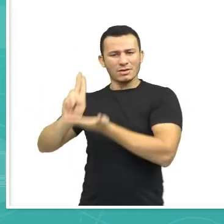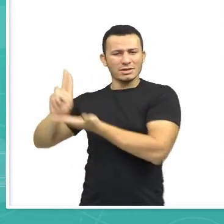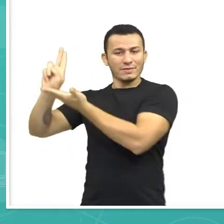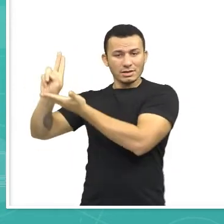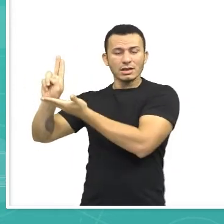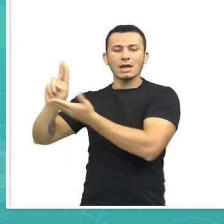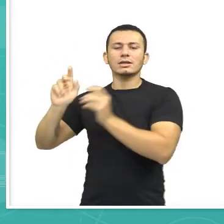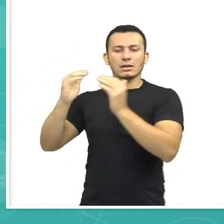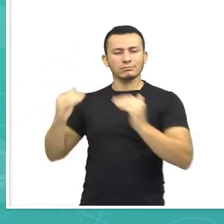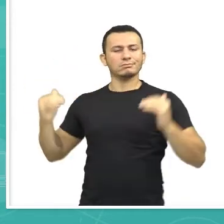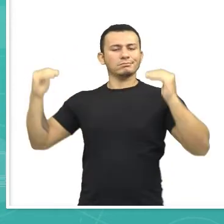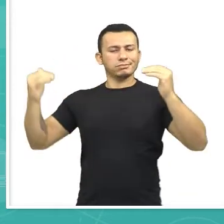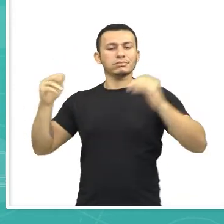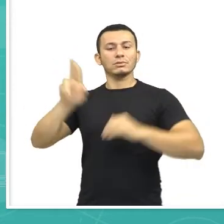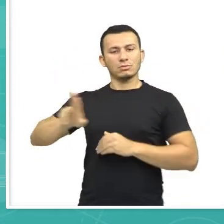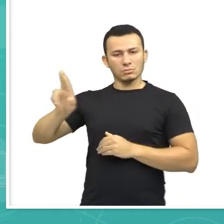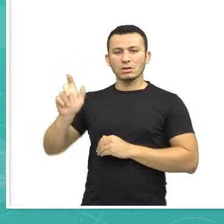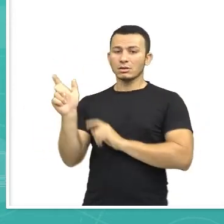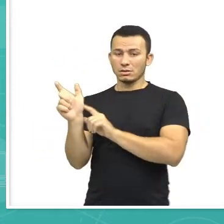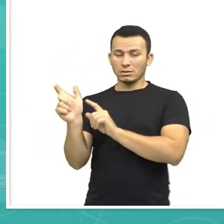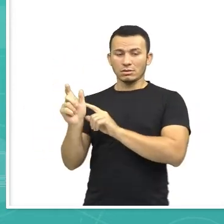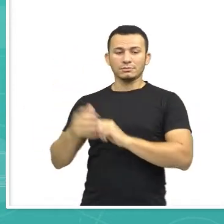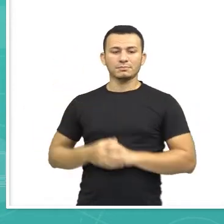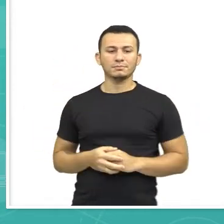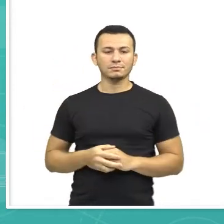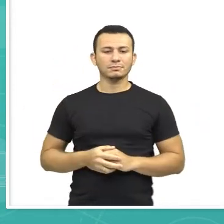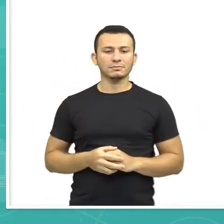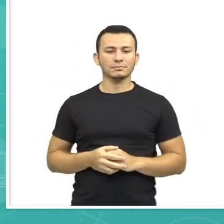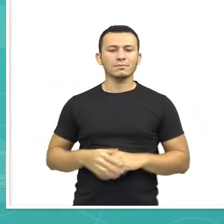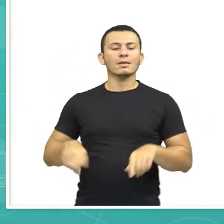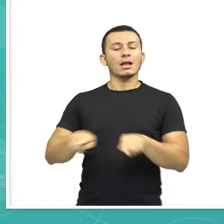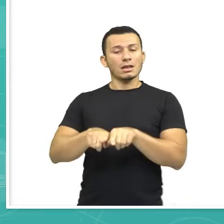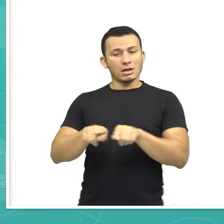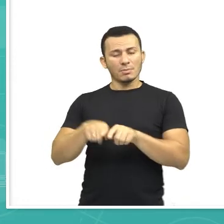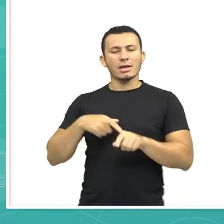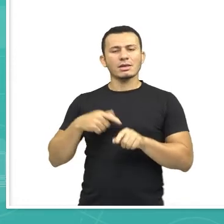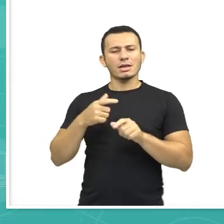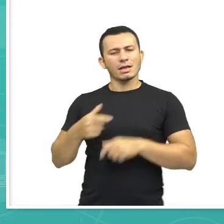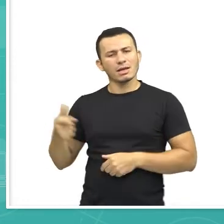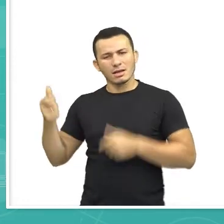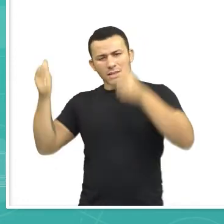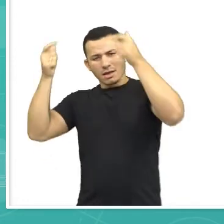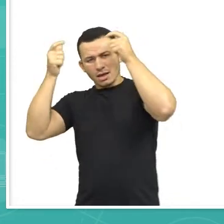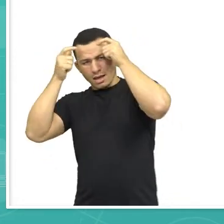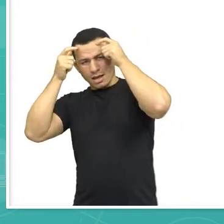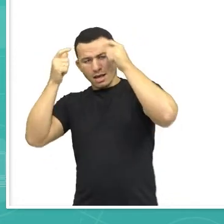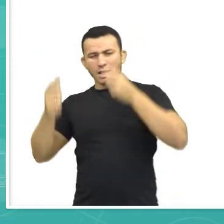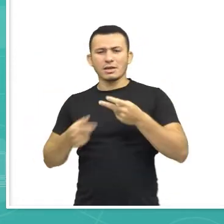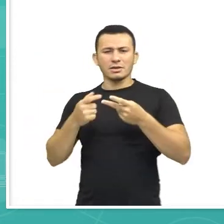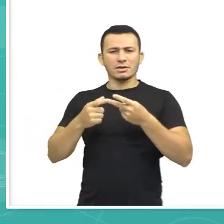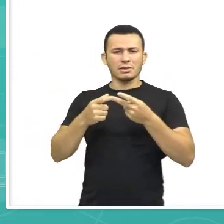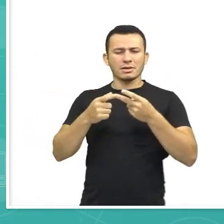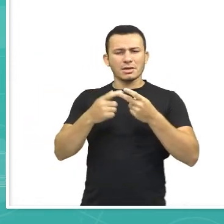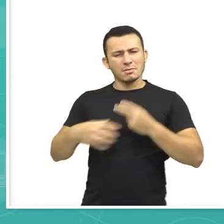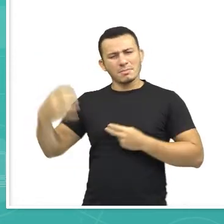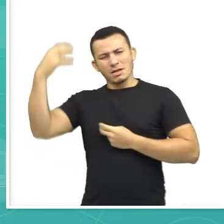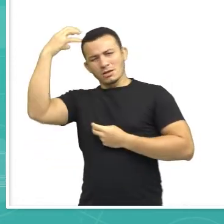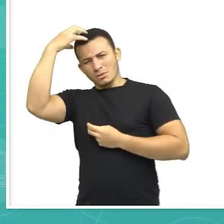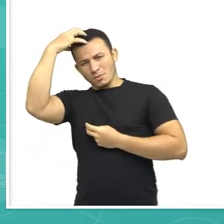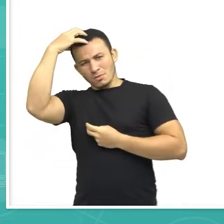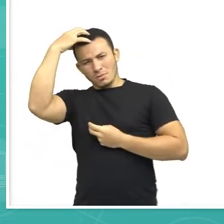Muito bem. Vossa Majestade para reis, imperadores. Vossa Meritíssima.